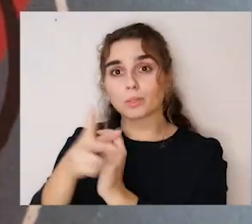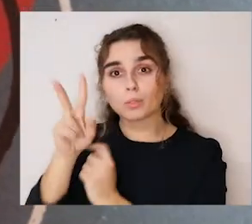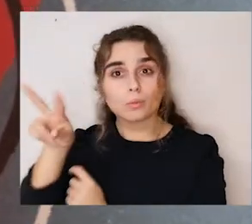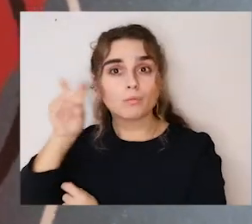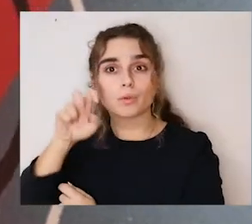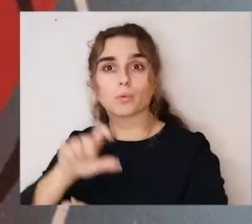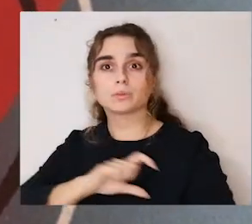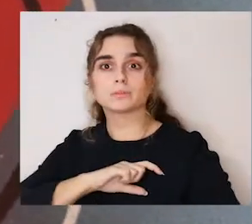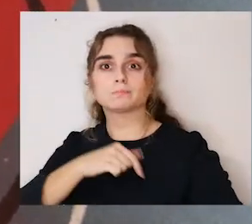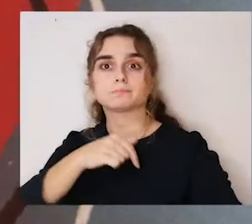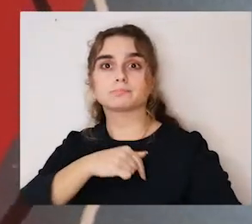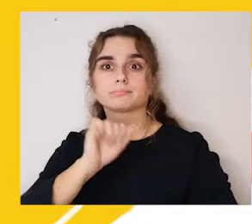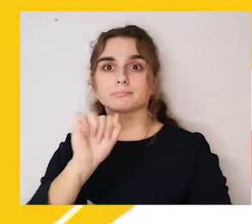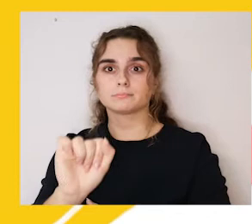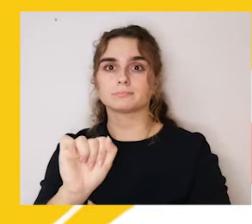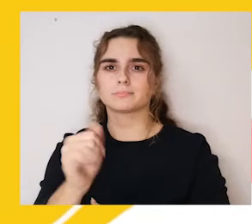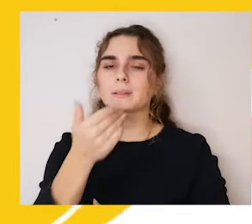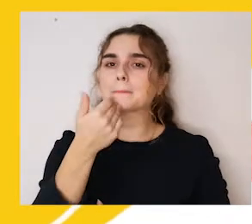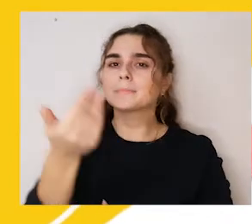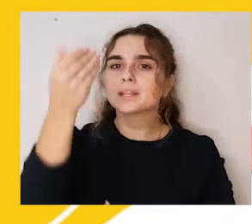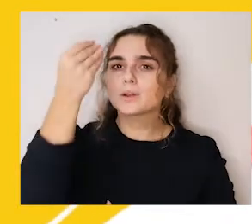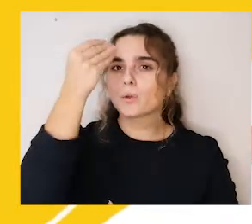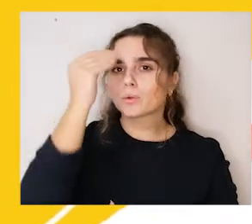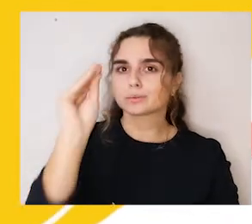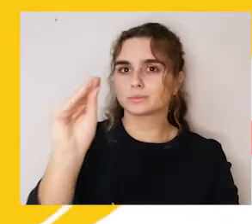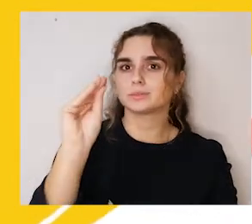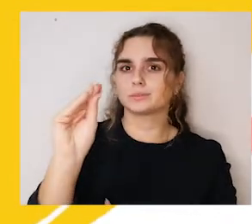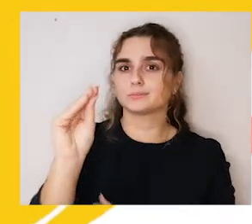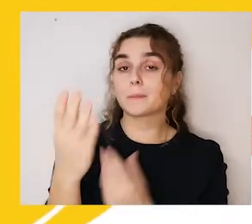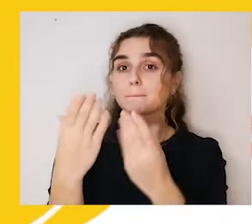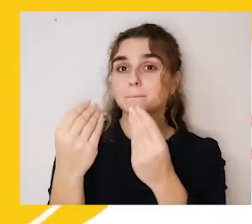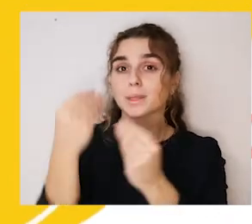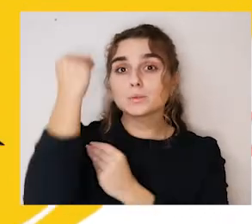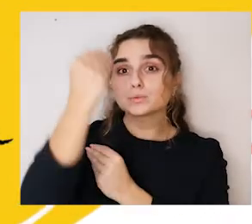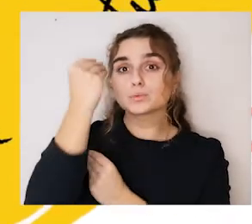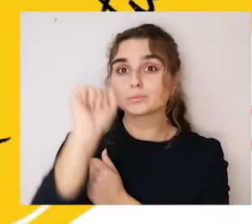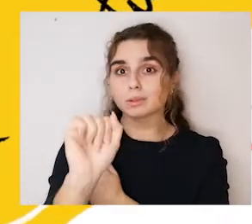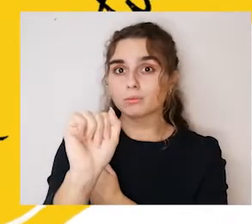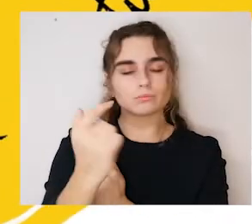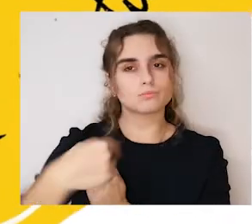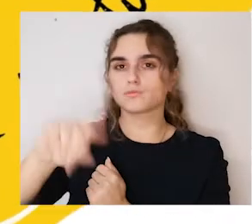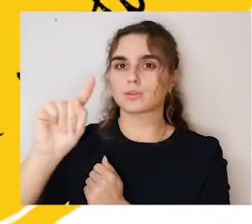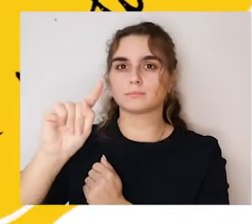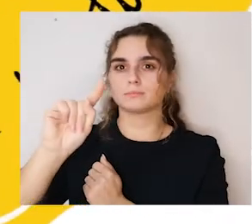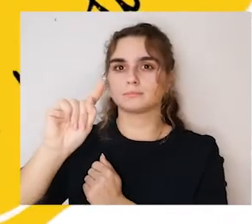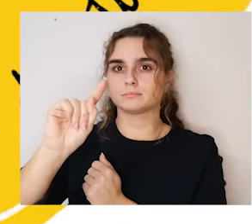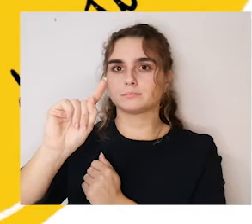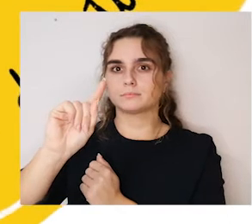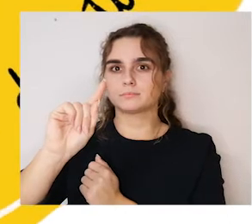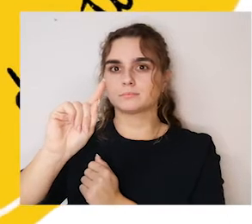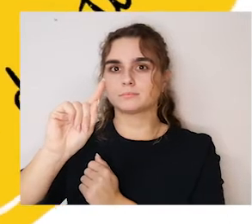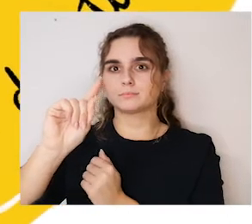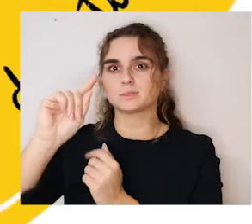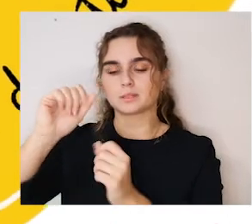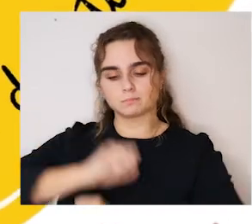coração, de pedir conselhos. Não tenhas medo dos teus sonhos. De dar